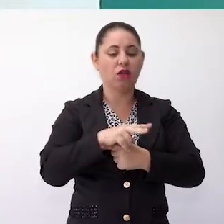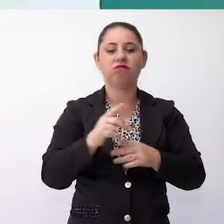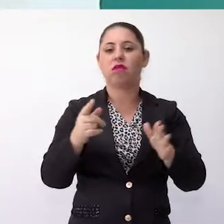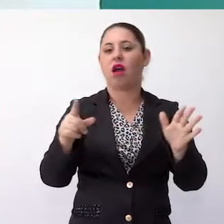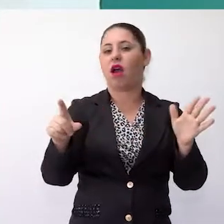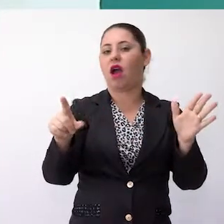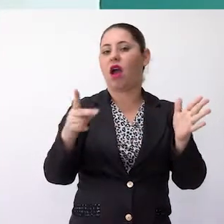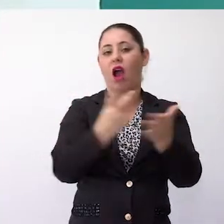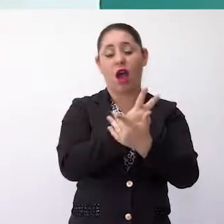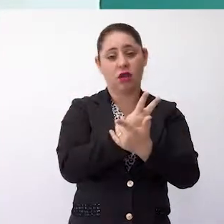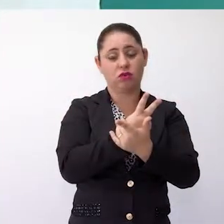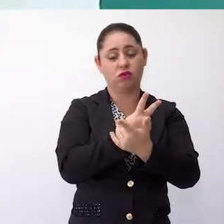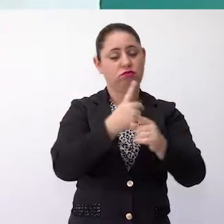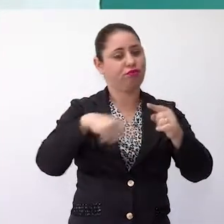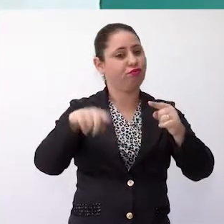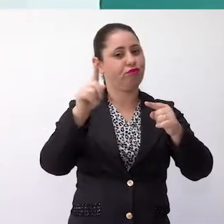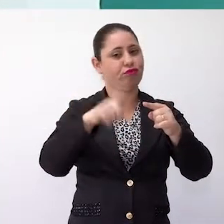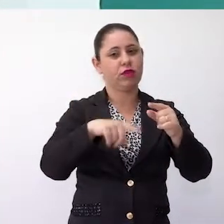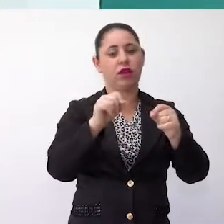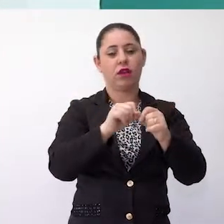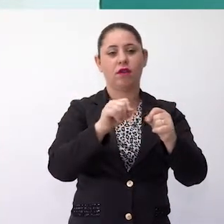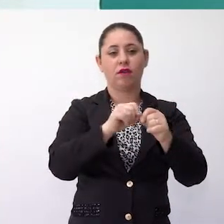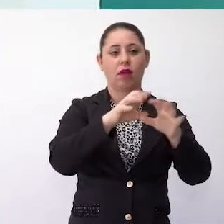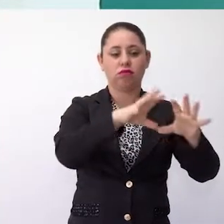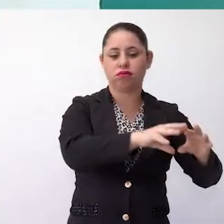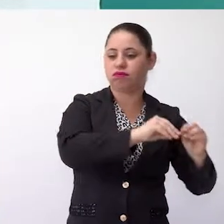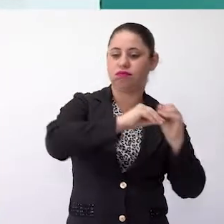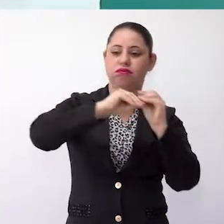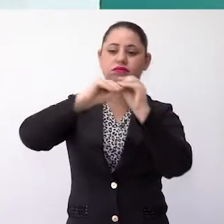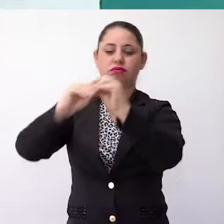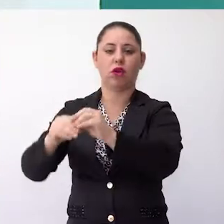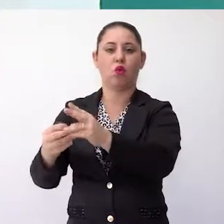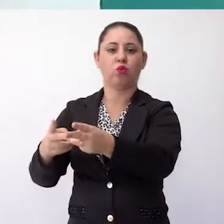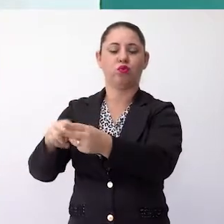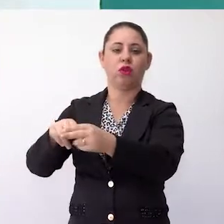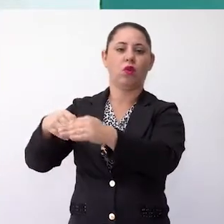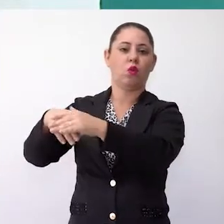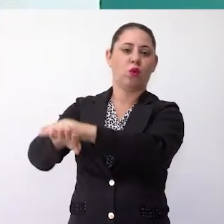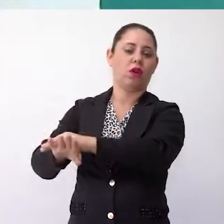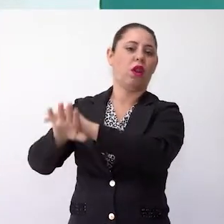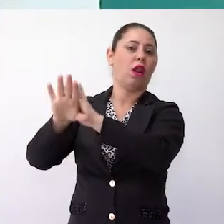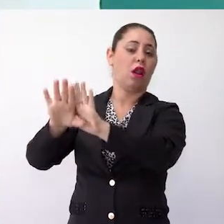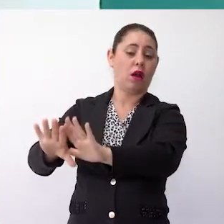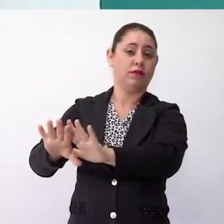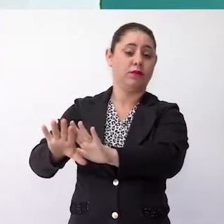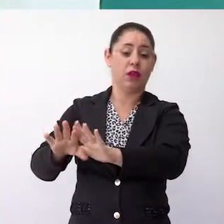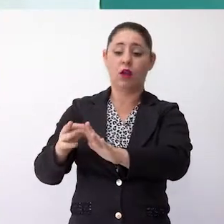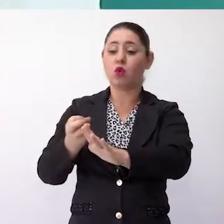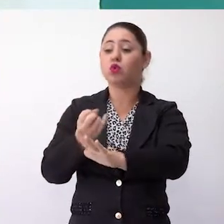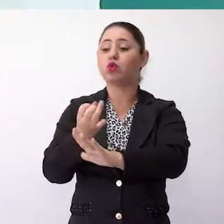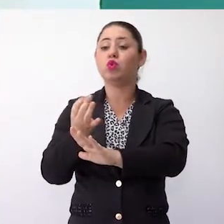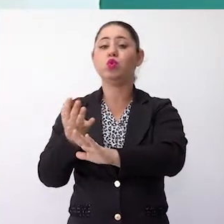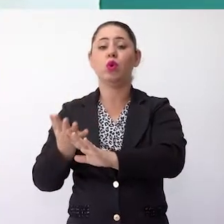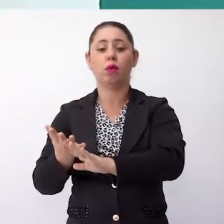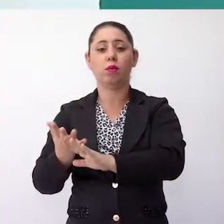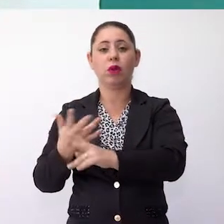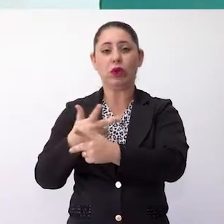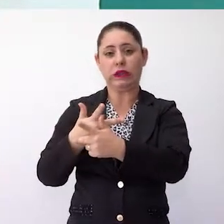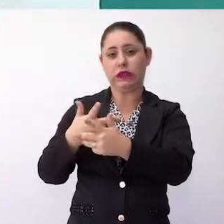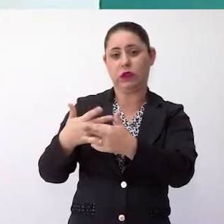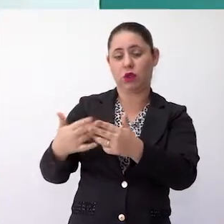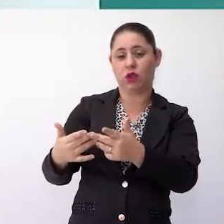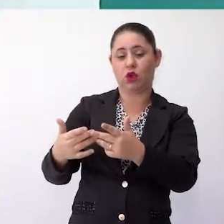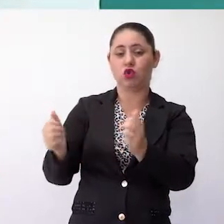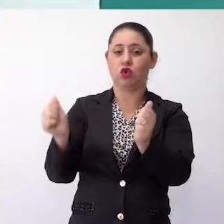contrabando, imediatamente já é feita ali uma flagrância dos produtos, são apreendidos, dependendo da quantidade, né, junto com